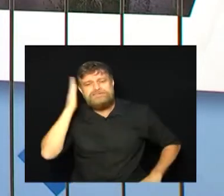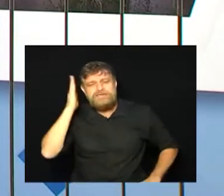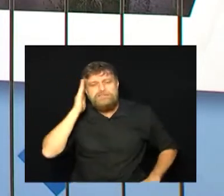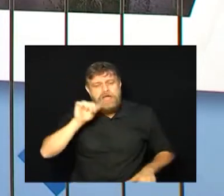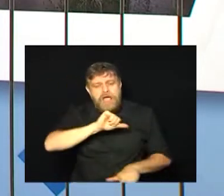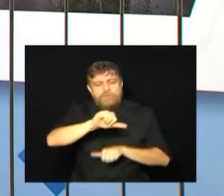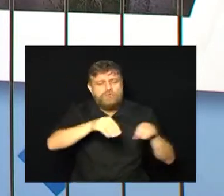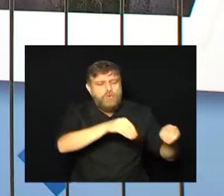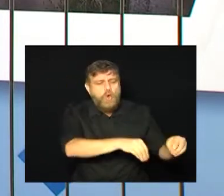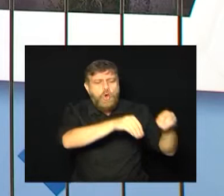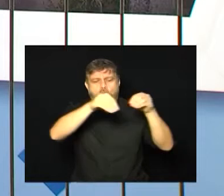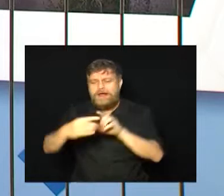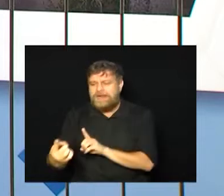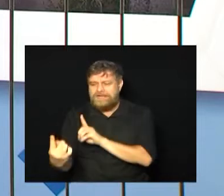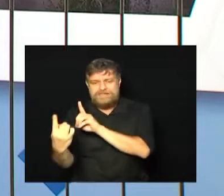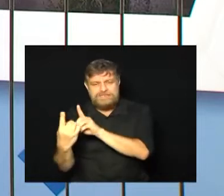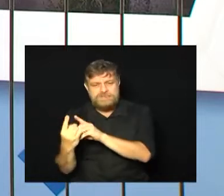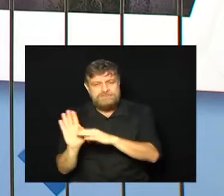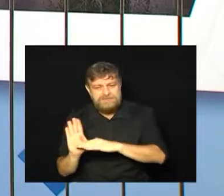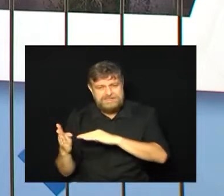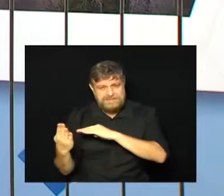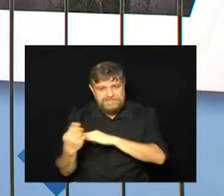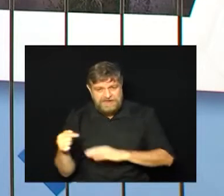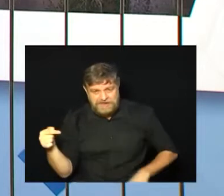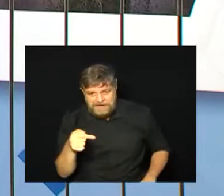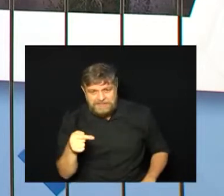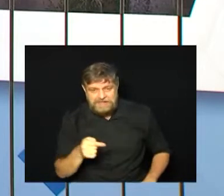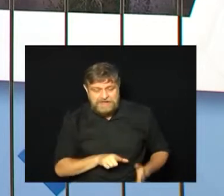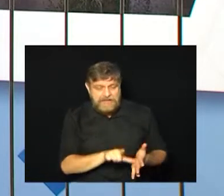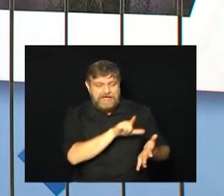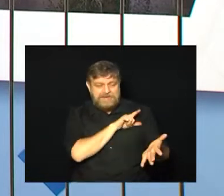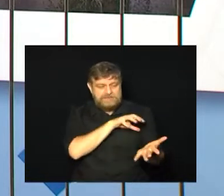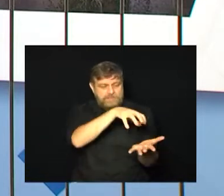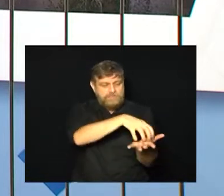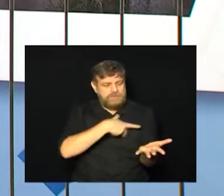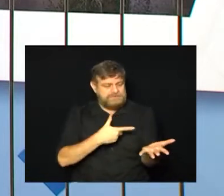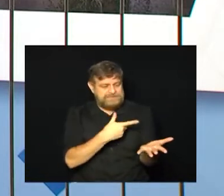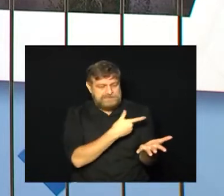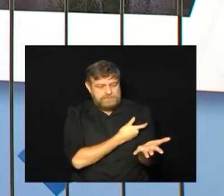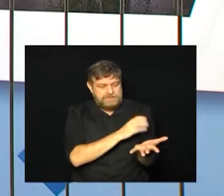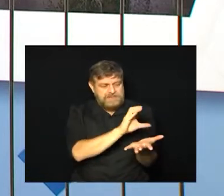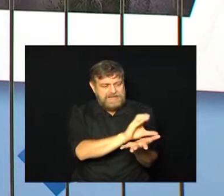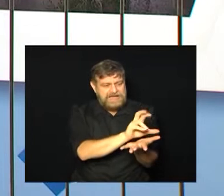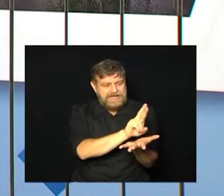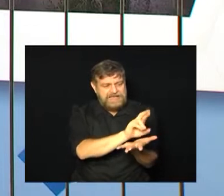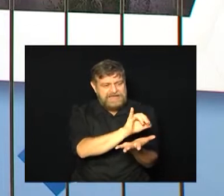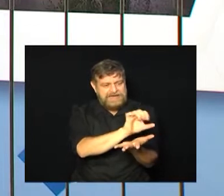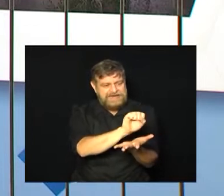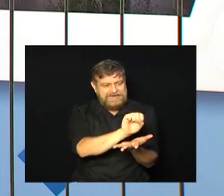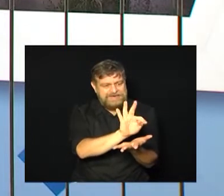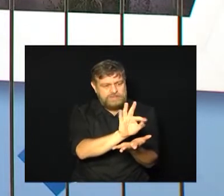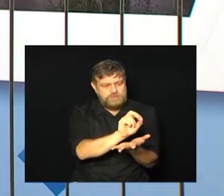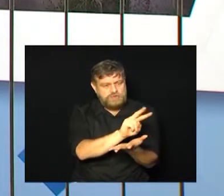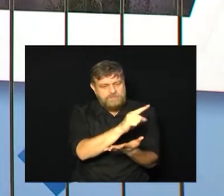de local de atendimento de moradores de alguns bairros que eram atendidos antes no posto de saúde do Jardim São Cristóvão e agora estão sendo atendidos